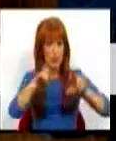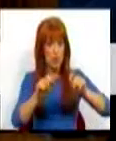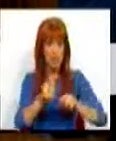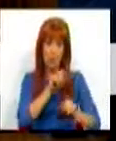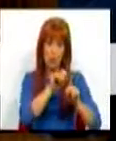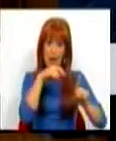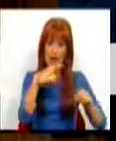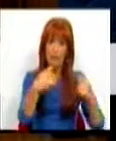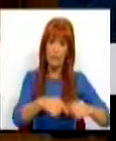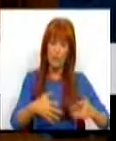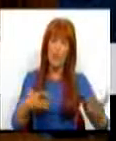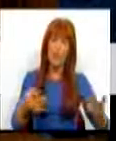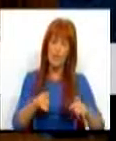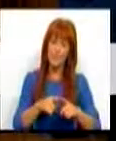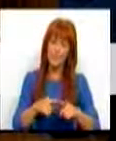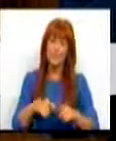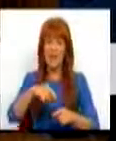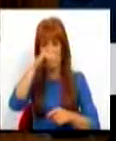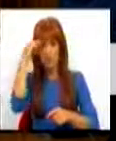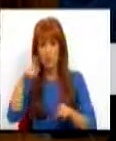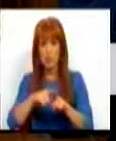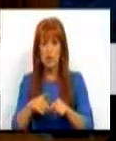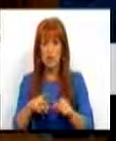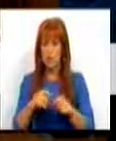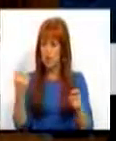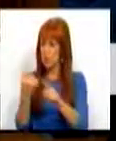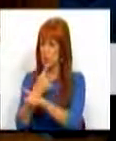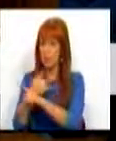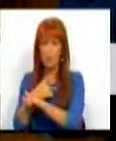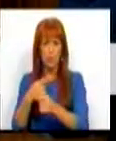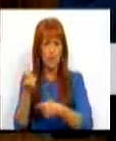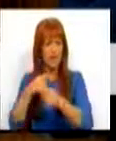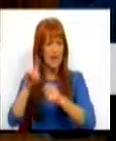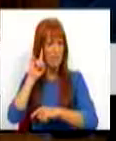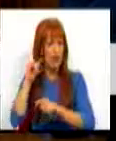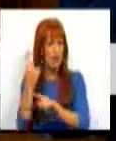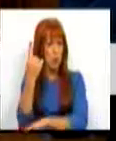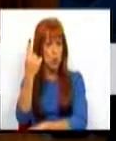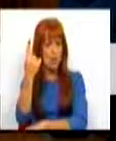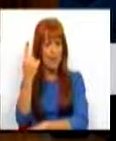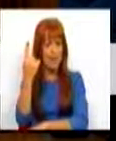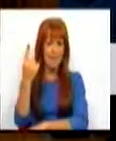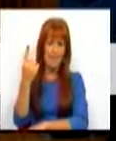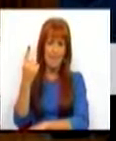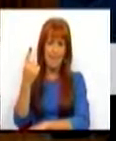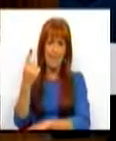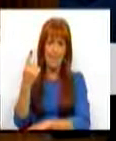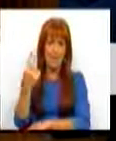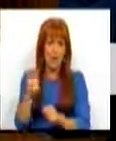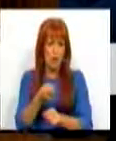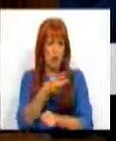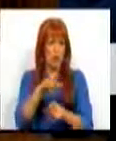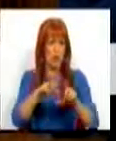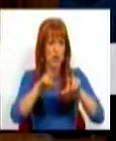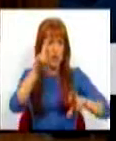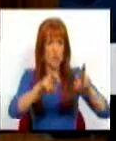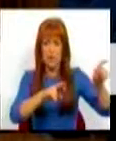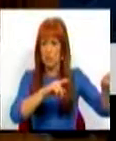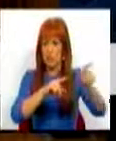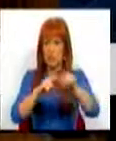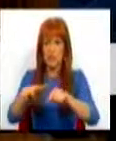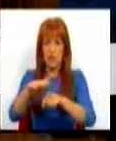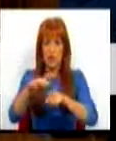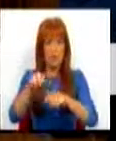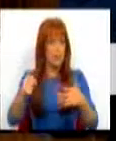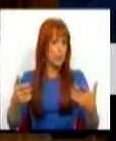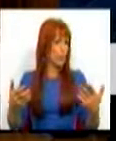ao seu closing. Uma das grandes preocupações em relação a essa transação foi uma transação muito complicada de gerir, fruto da resolução do Banif, fruto do maior acionista